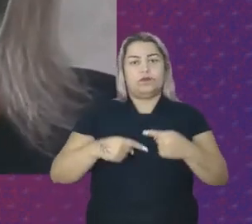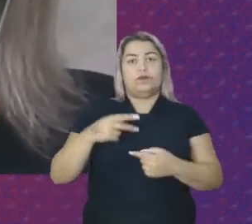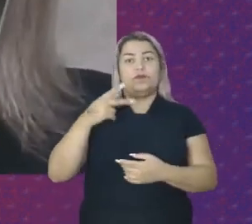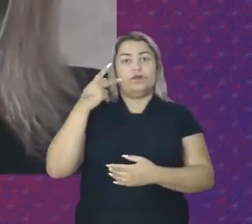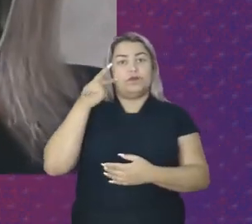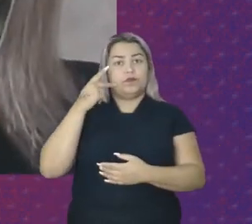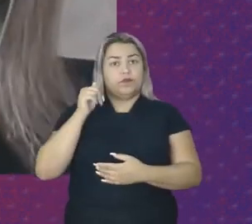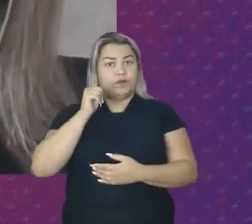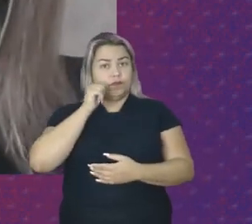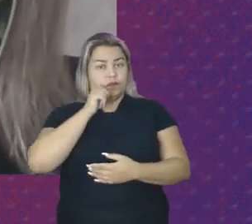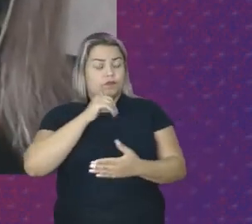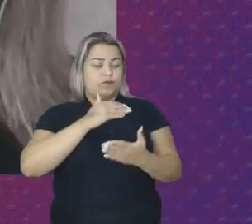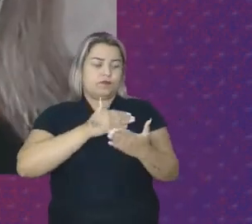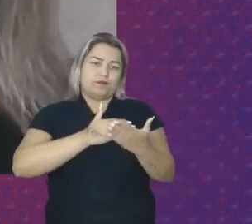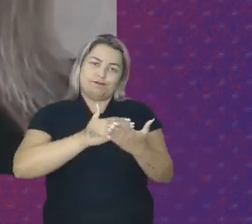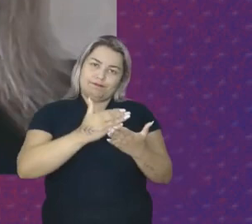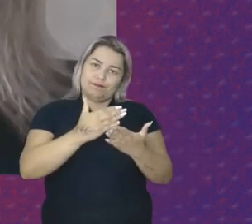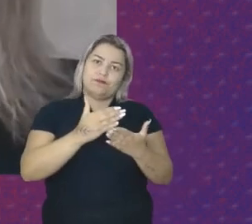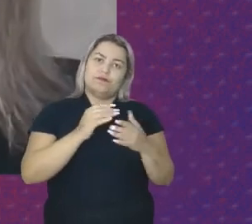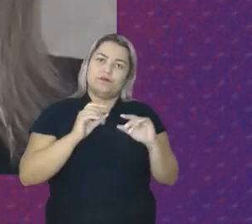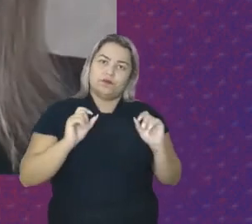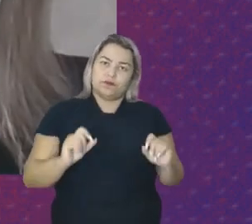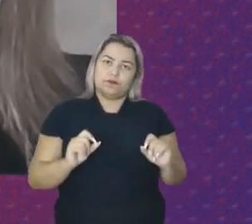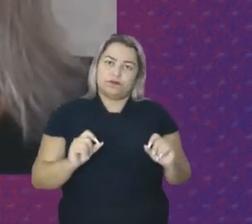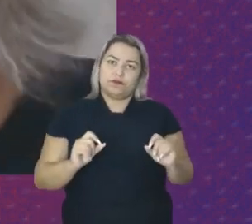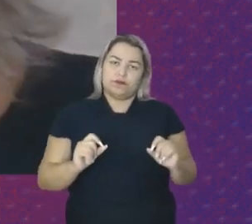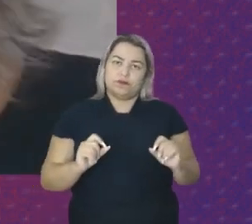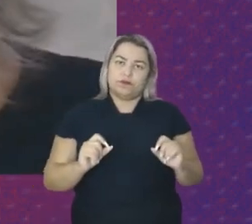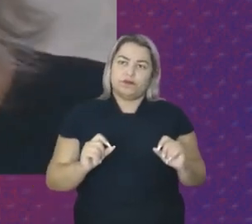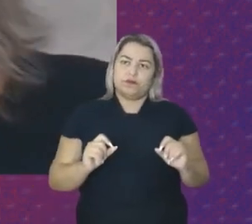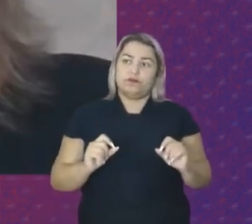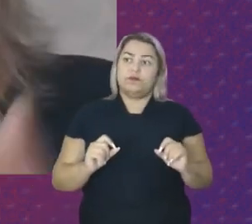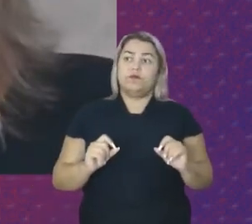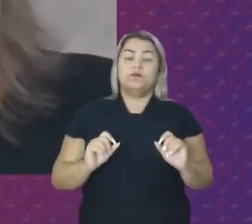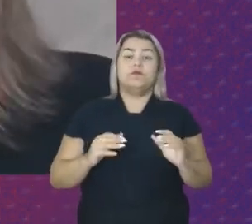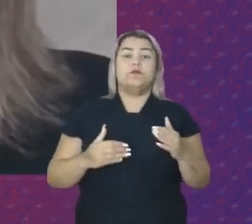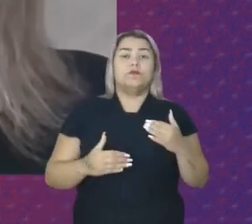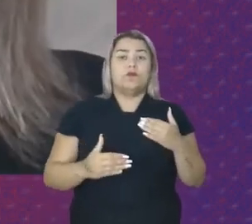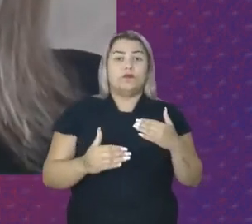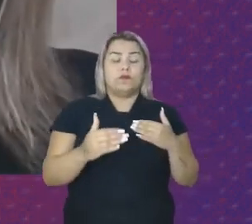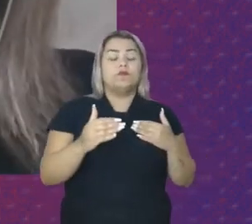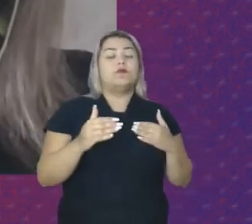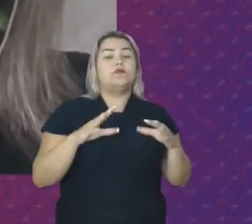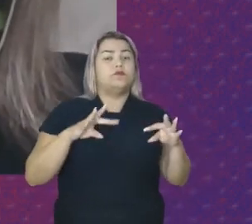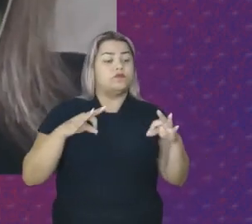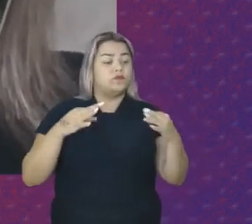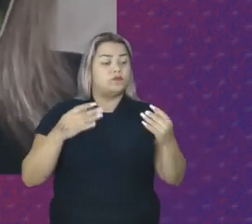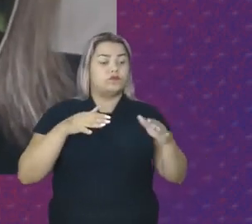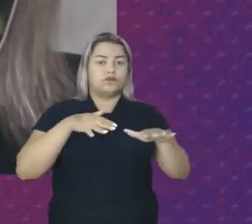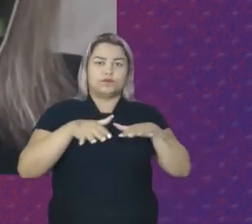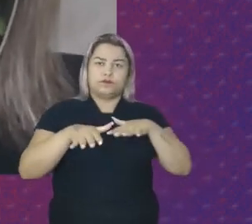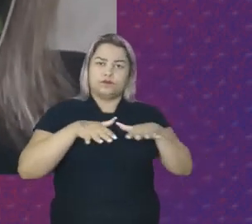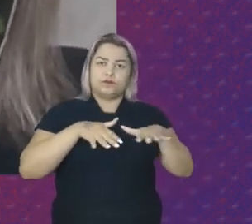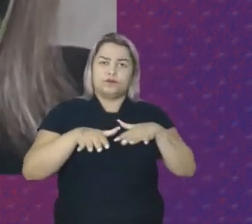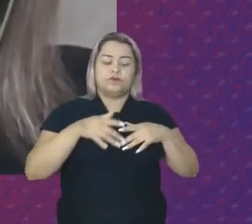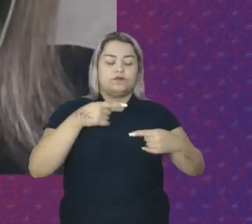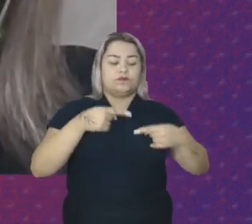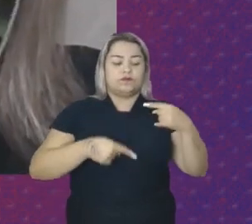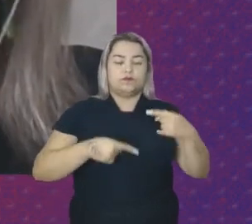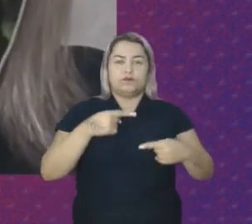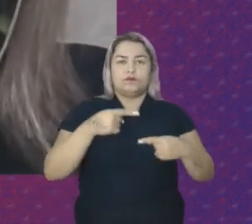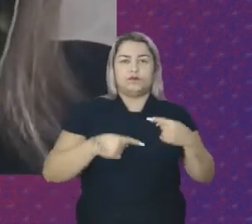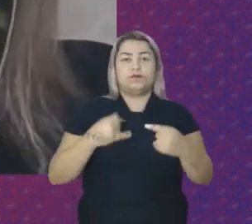que começavam, então, a despontar, e a partir de toda uma mobilização e do debate